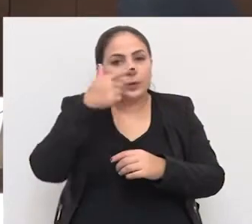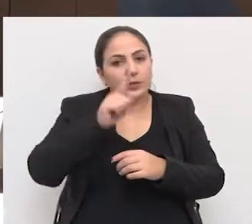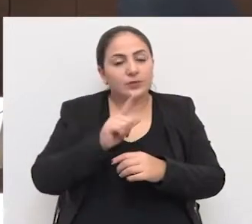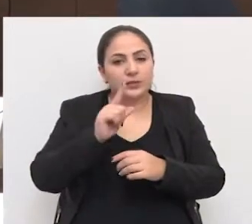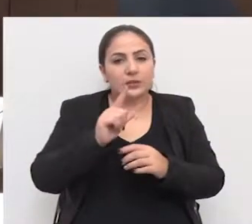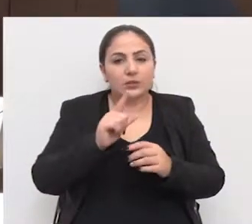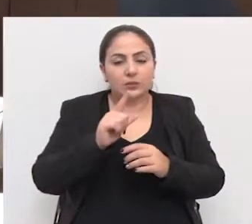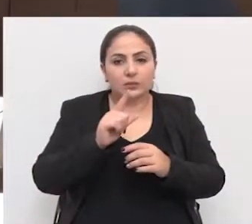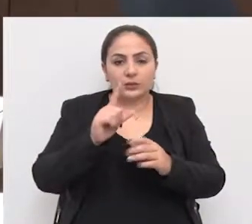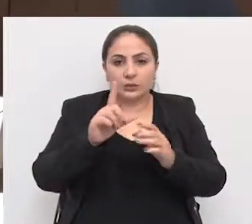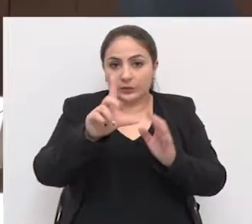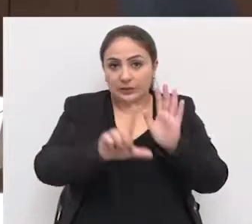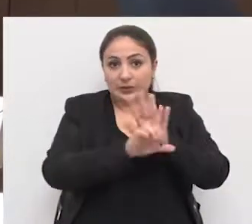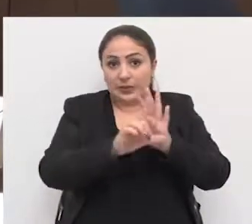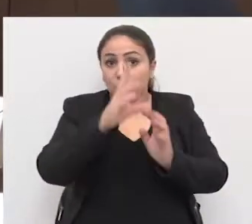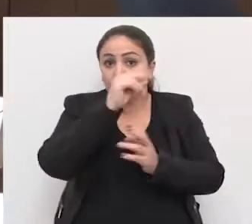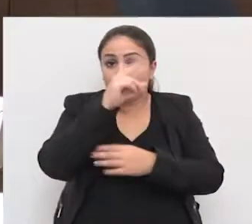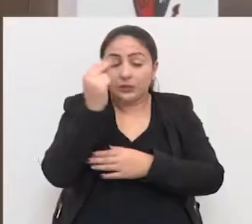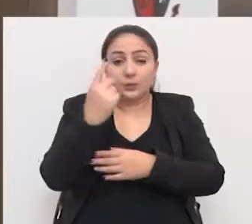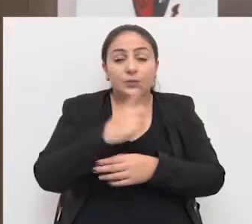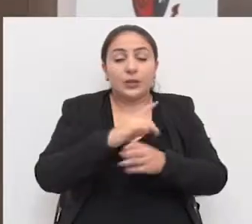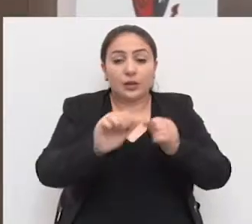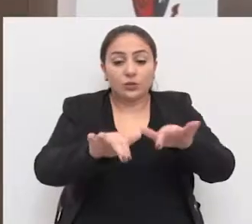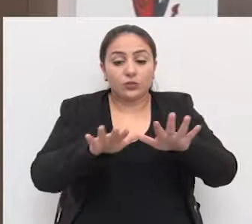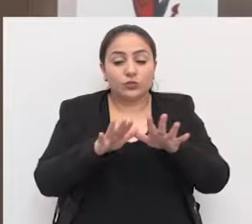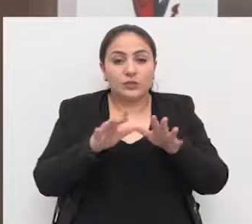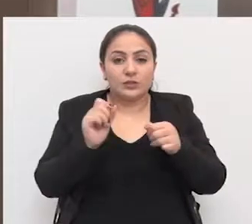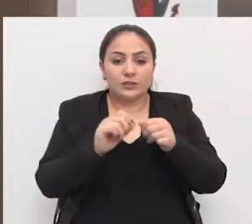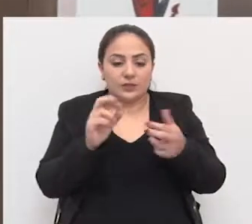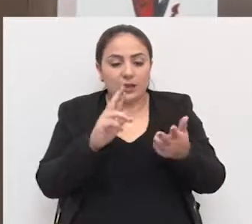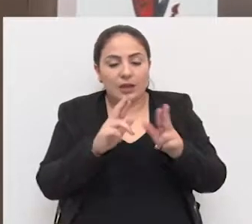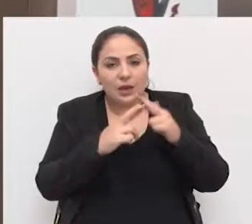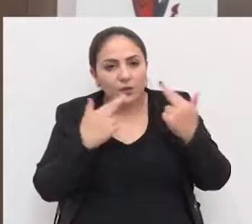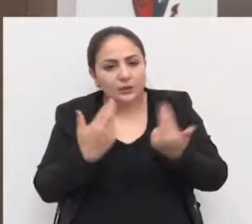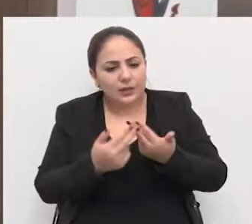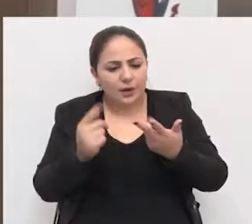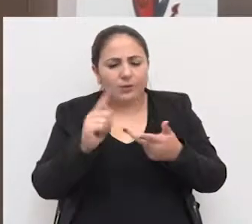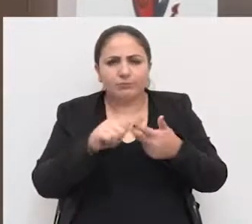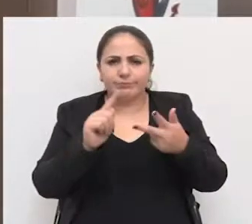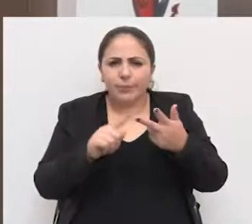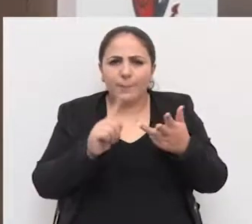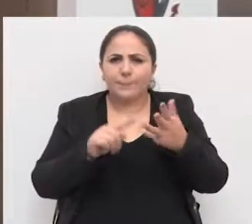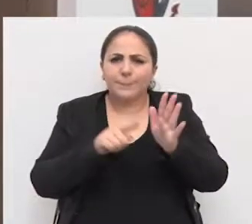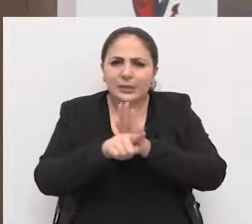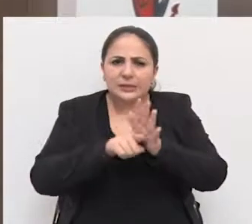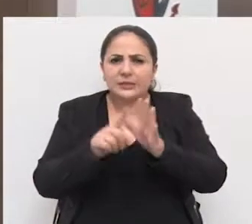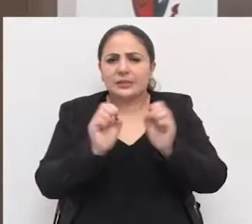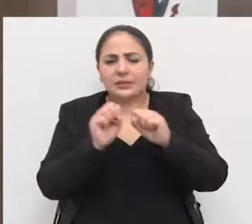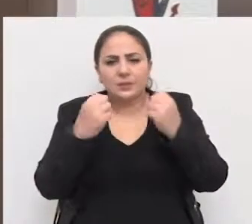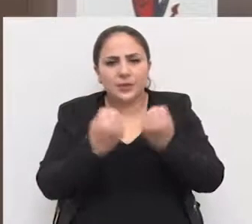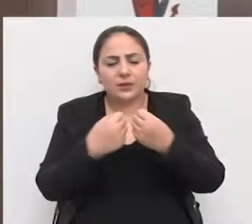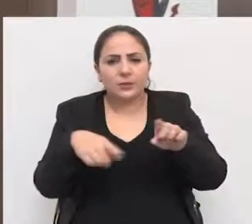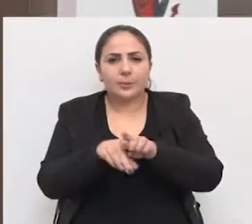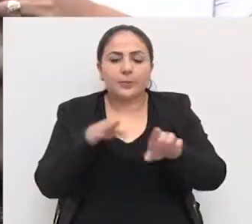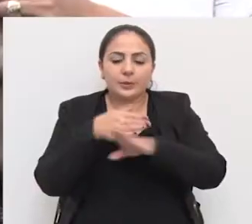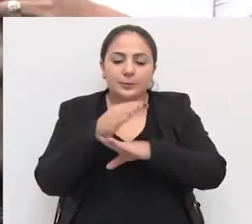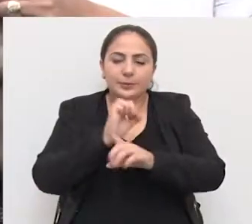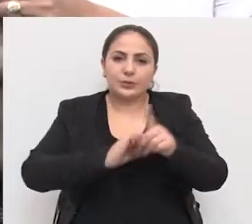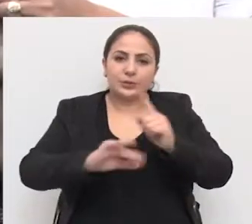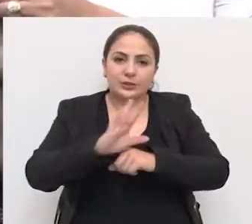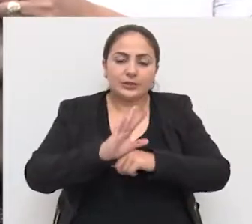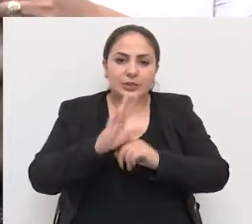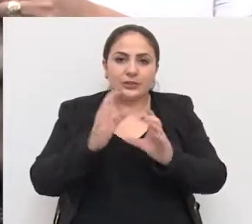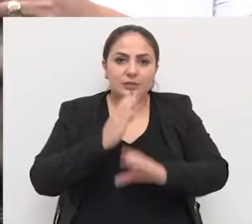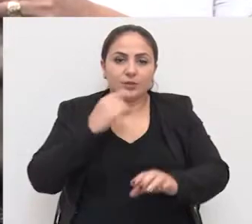Especial para a Revisão Legal do Município fará audiências, reuniões, pesquisas e seminários com a participação